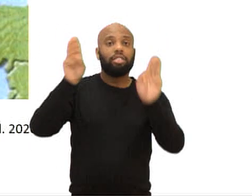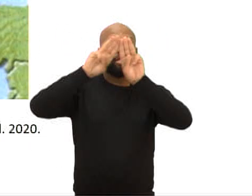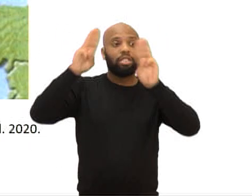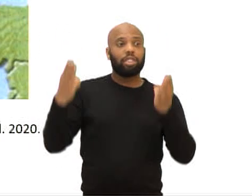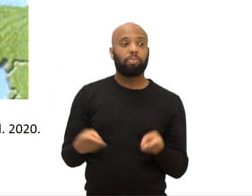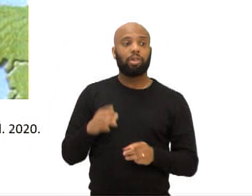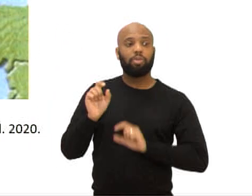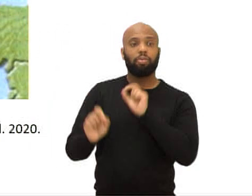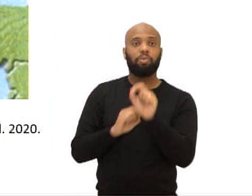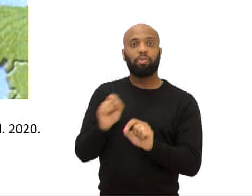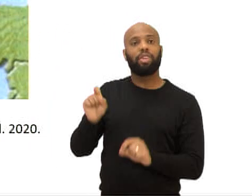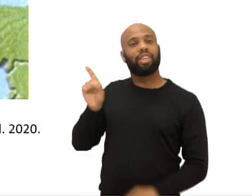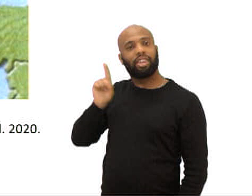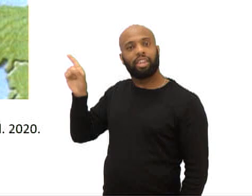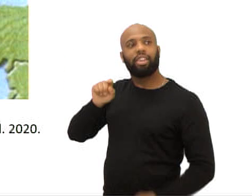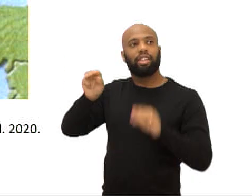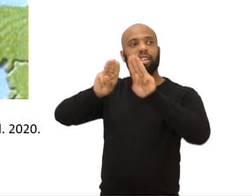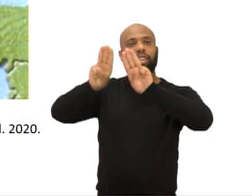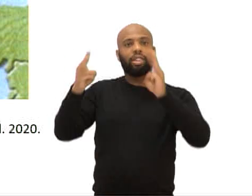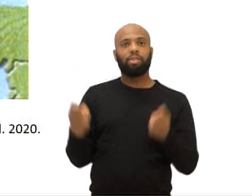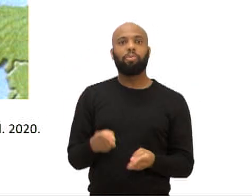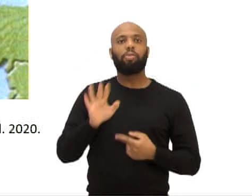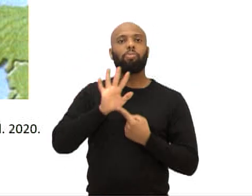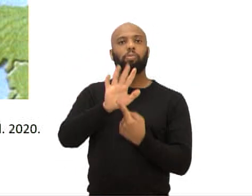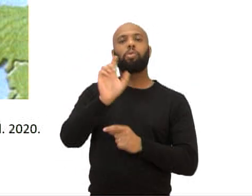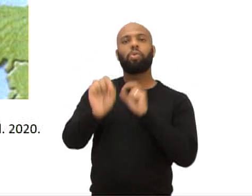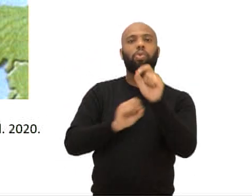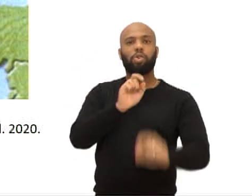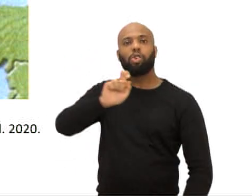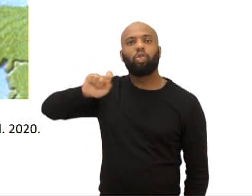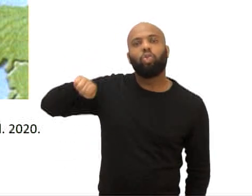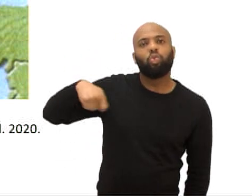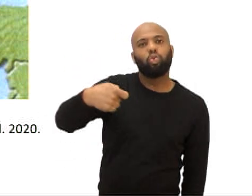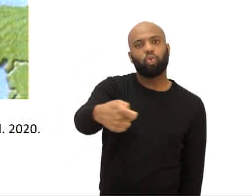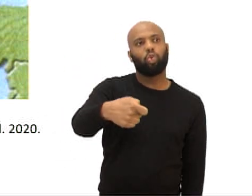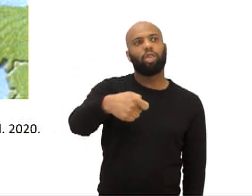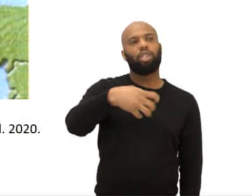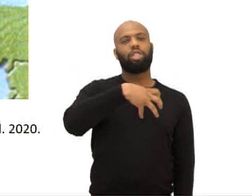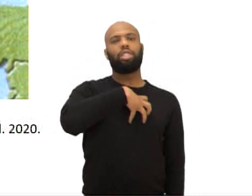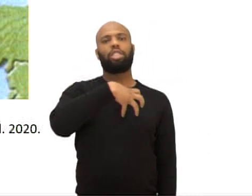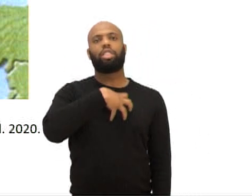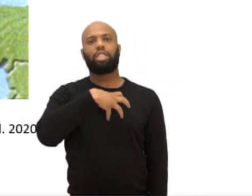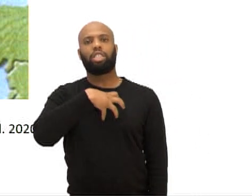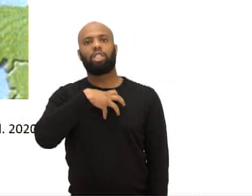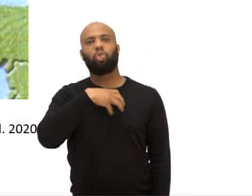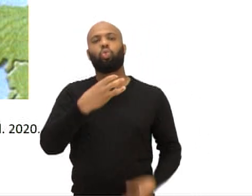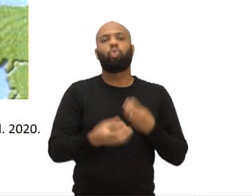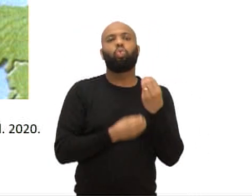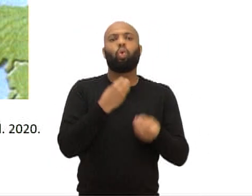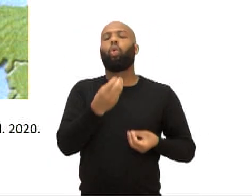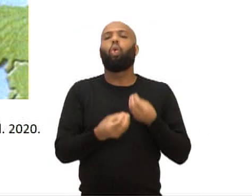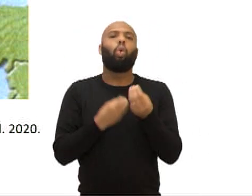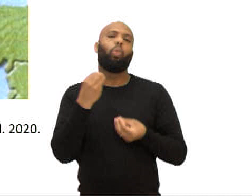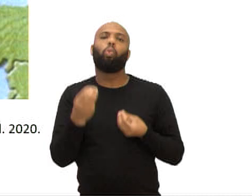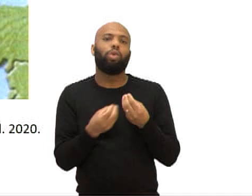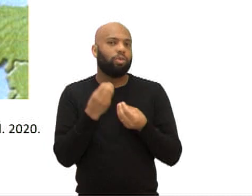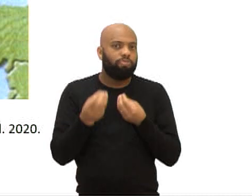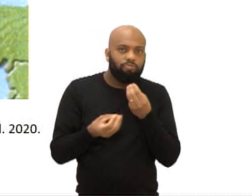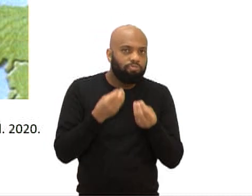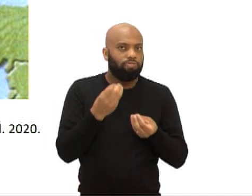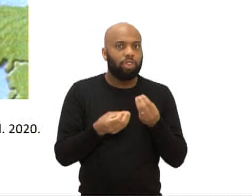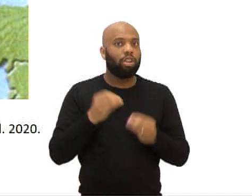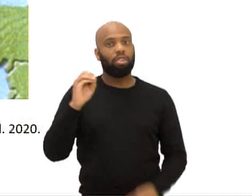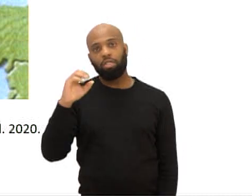aqui, pessoal, ele vai mostrar pra gente um pouco sobre essa noção de